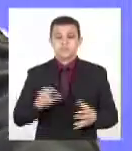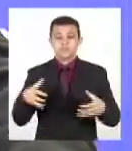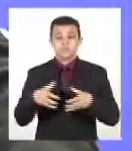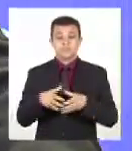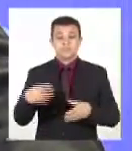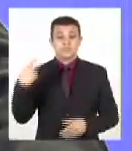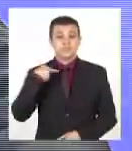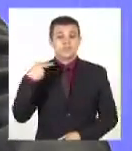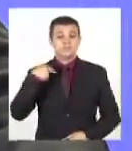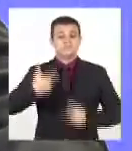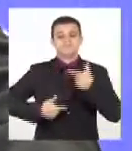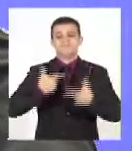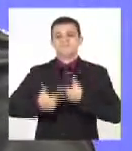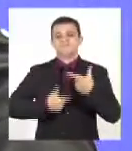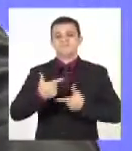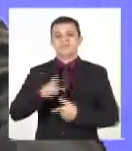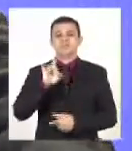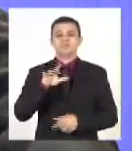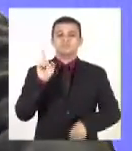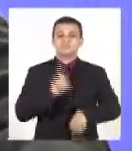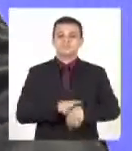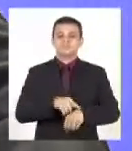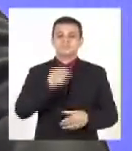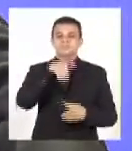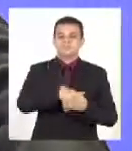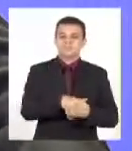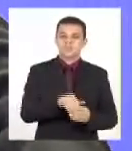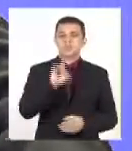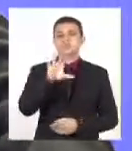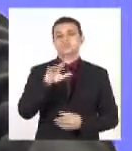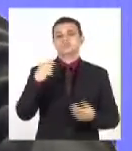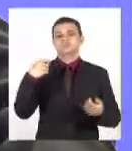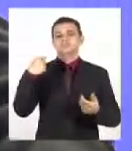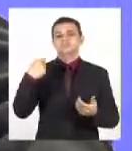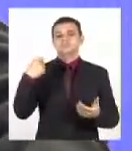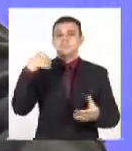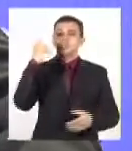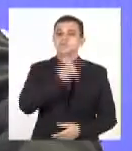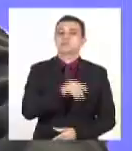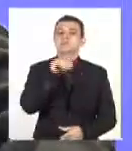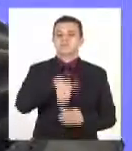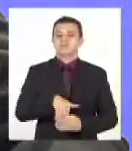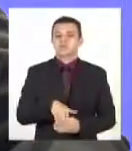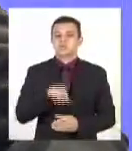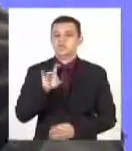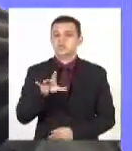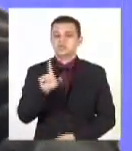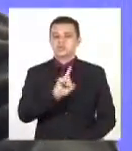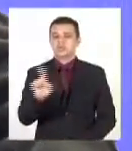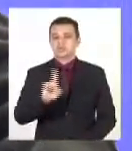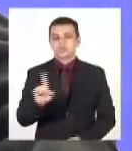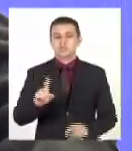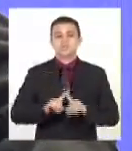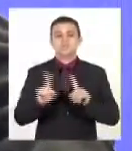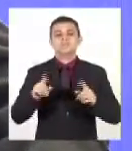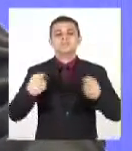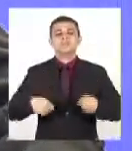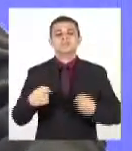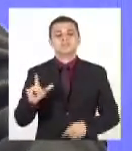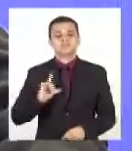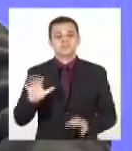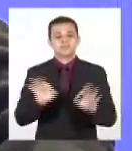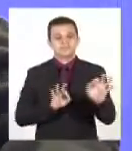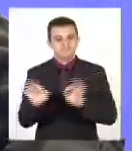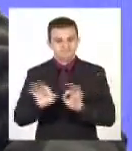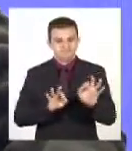funcionando só para em período de eleição, só para ganhar uma eleição, mas acima de tudo ter ali um planejamento,